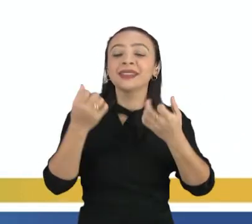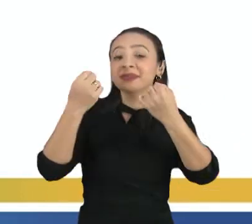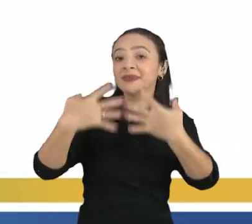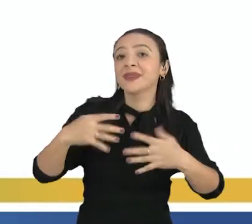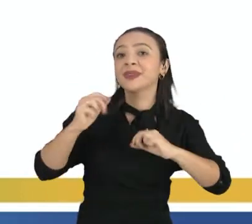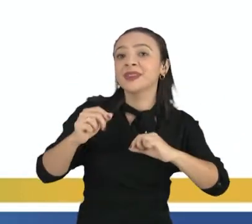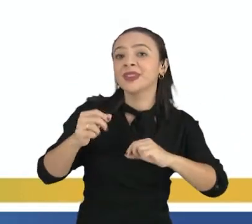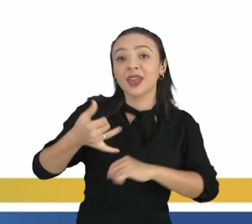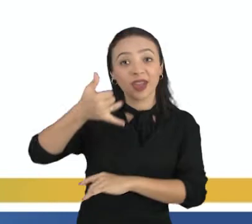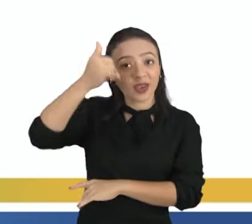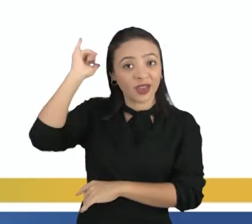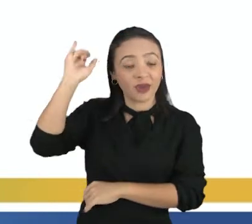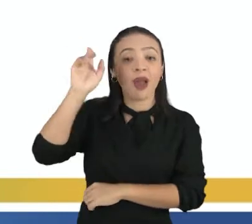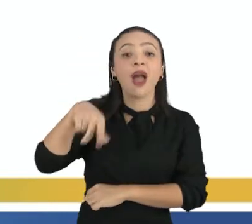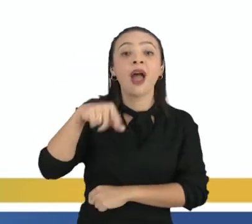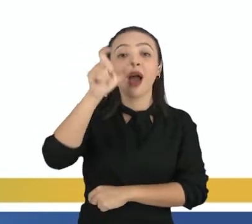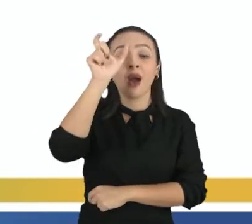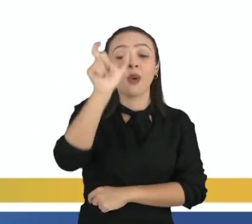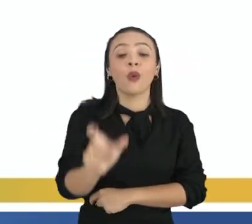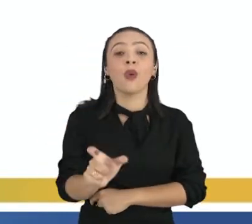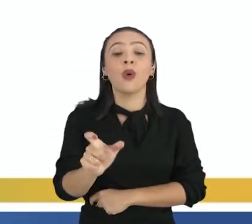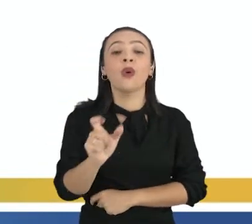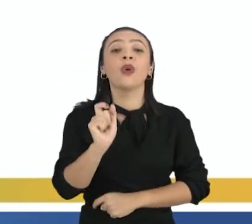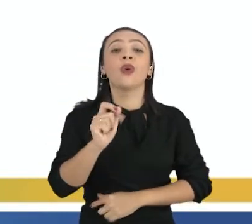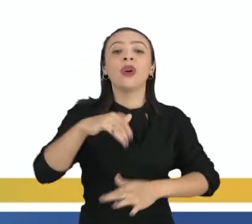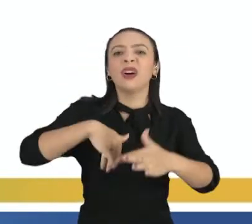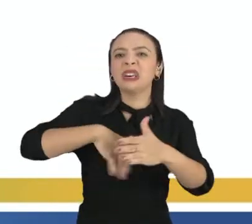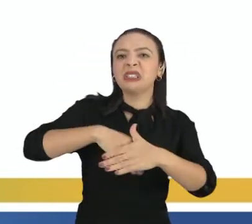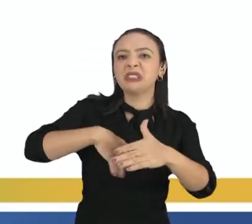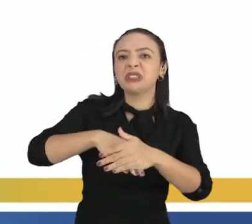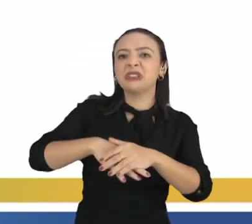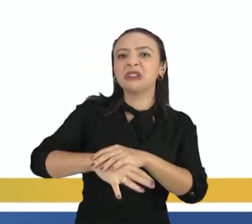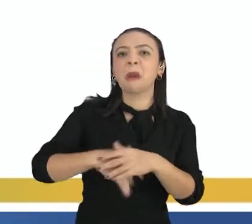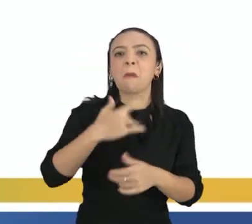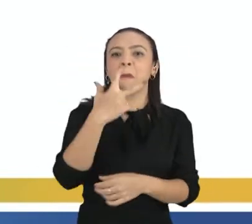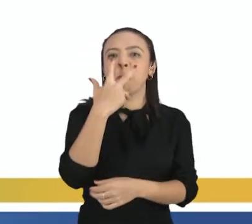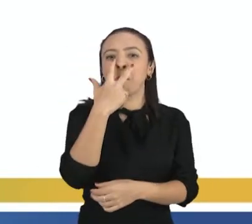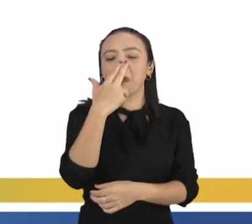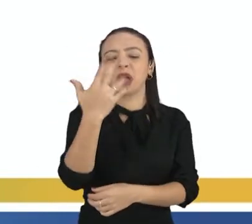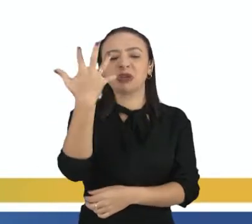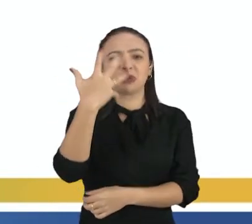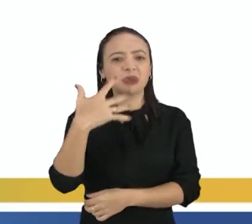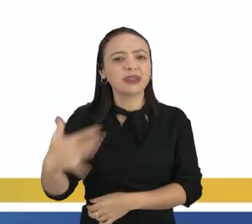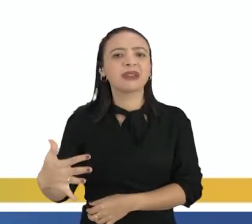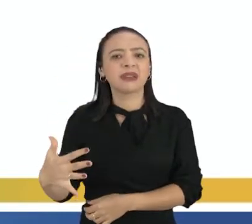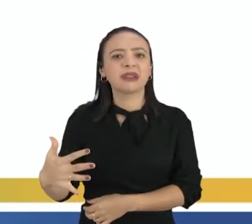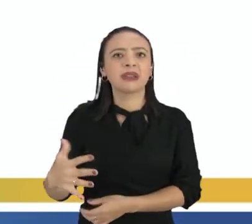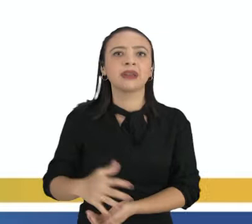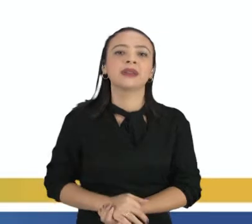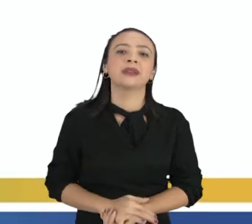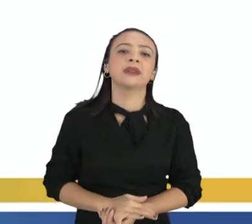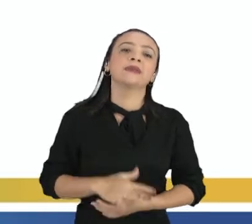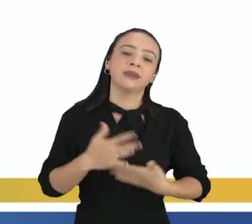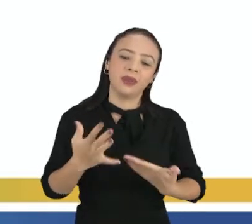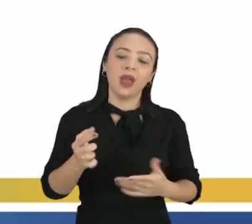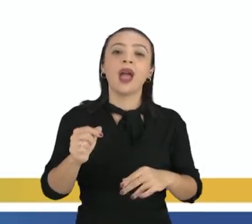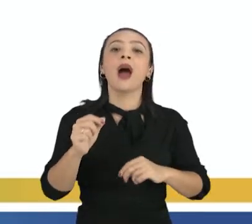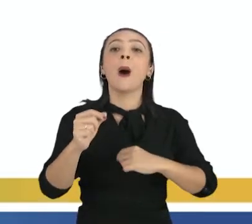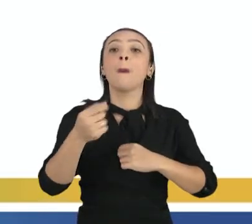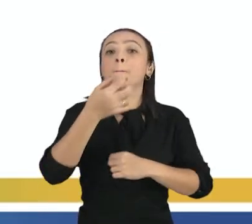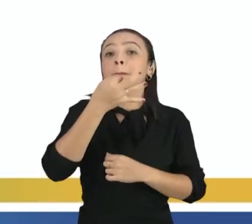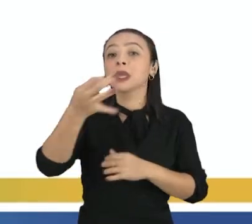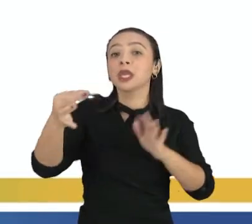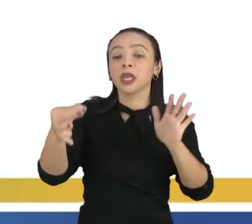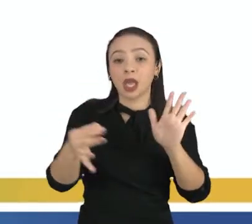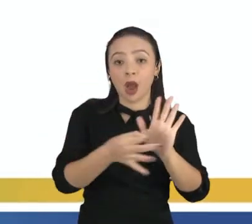que ele é um jogador mimado, é infantil. Foi essa a crítica, foi esse o posicionamento do